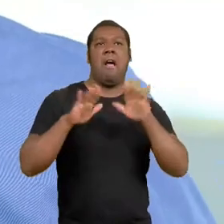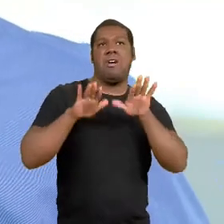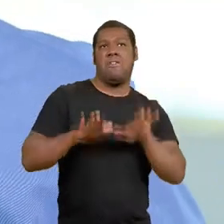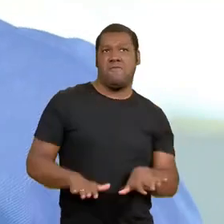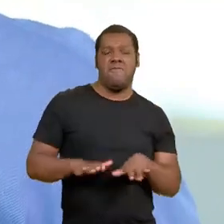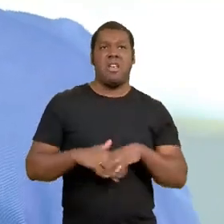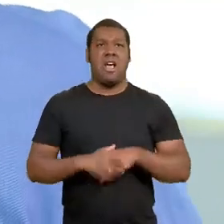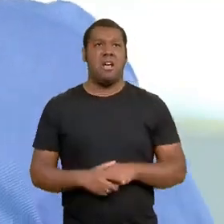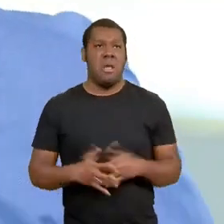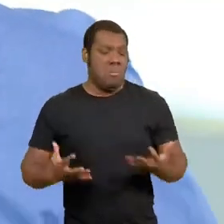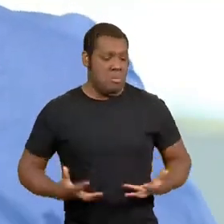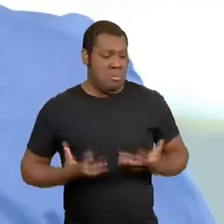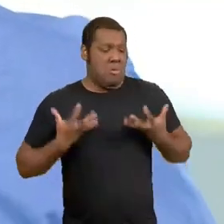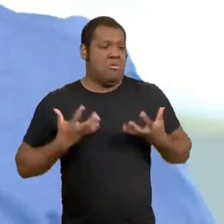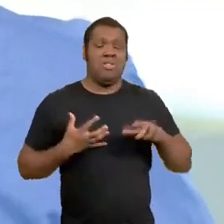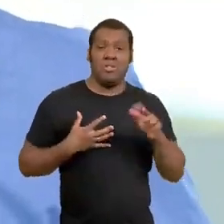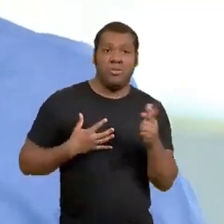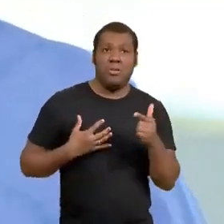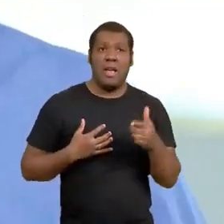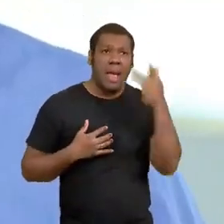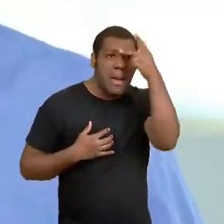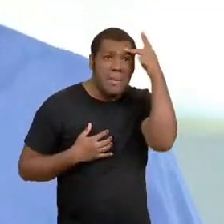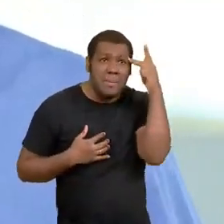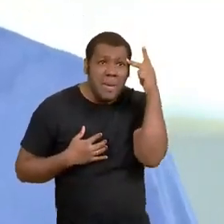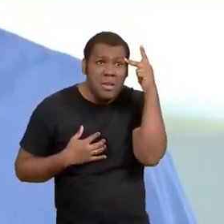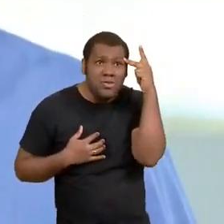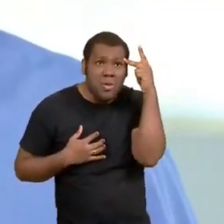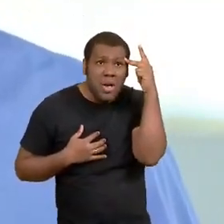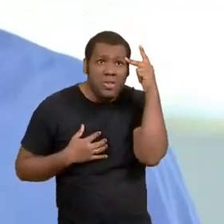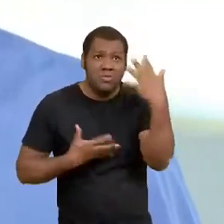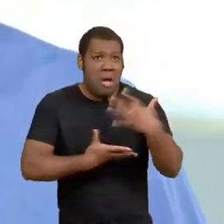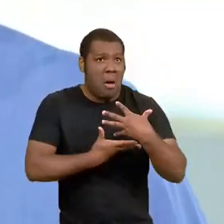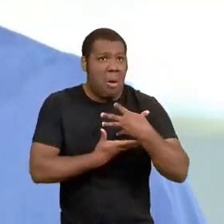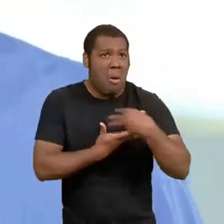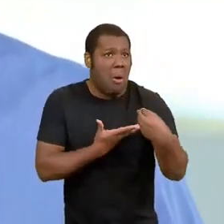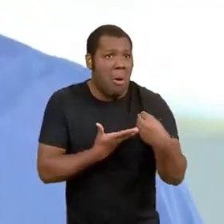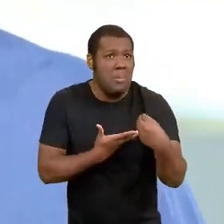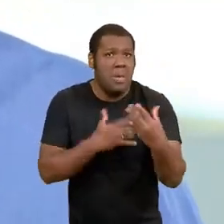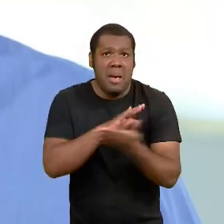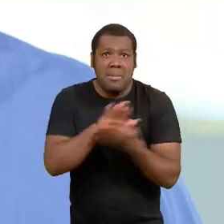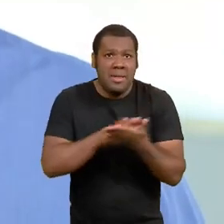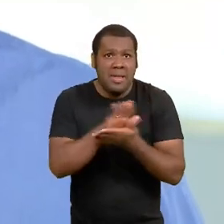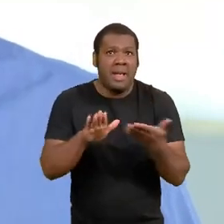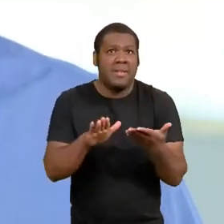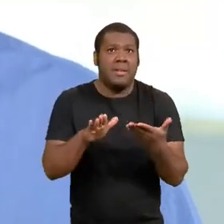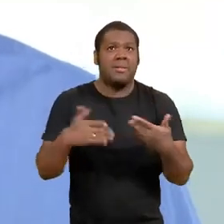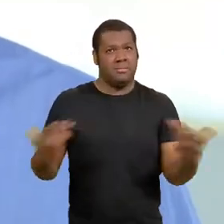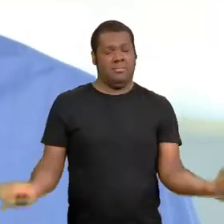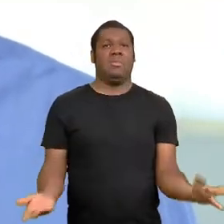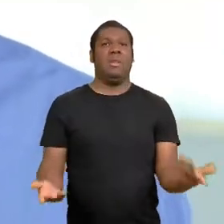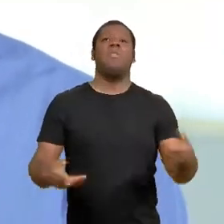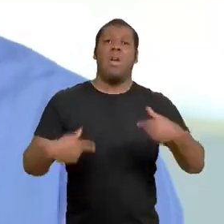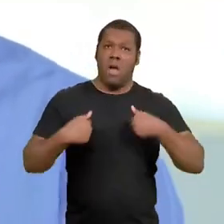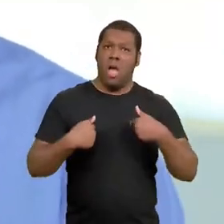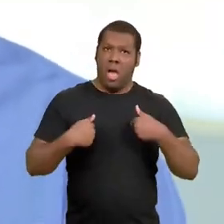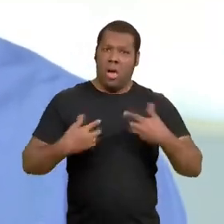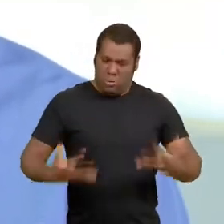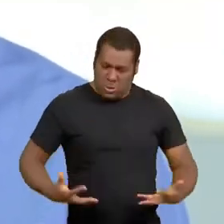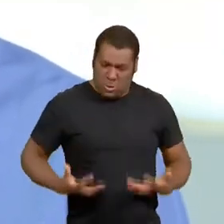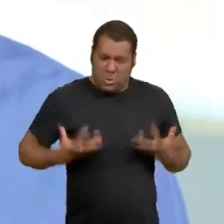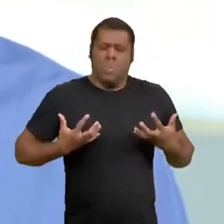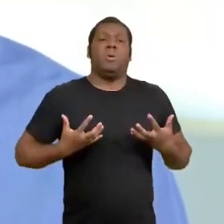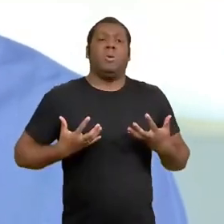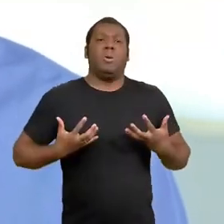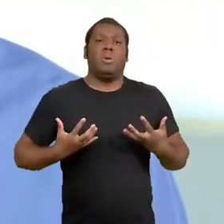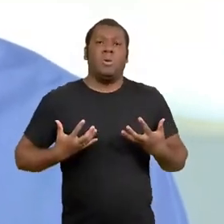passar para os seus liderados? Nada. Uhum. Então, você tem que passar entusiasmo. E se depender de mim, todos eles têm muito entusiasmo. Eu,